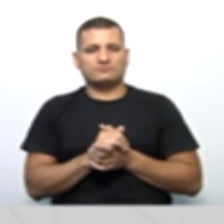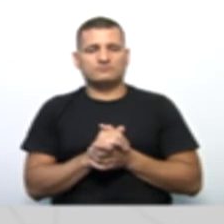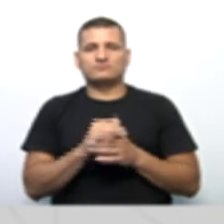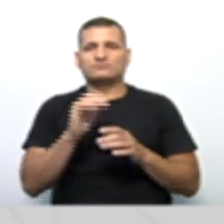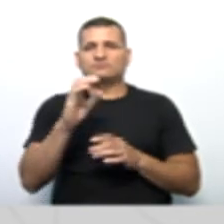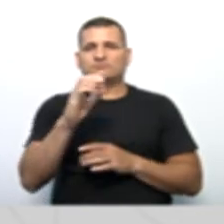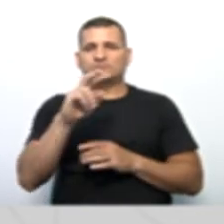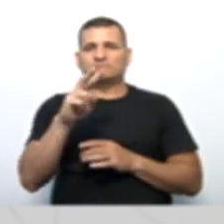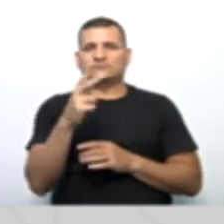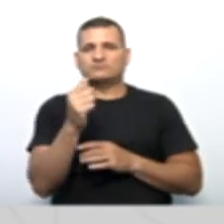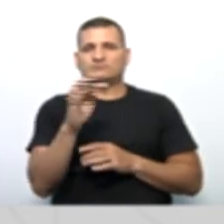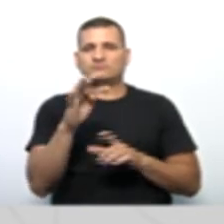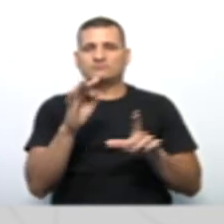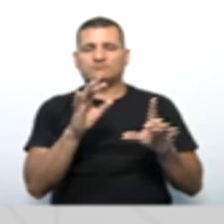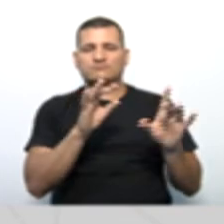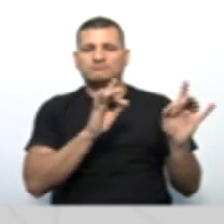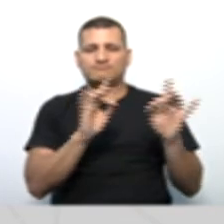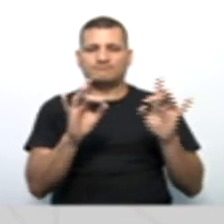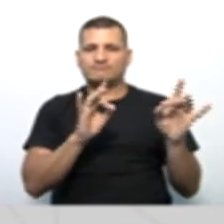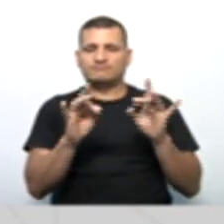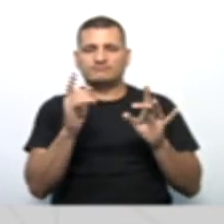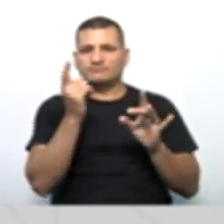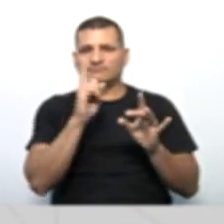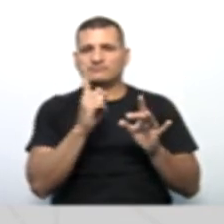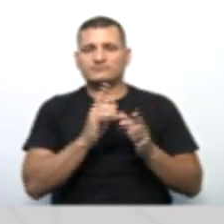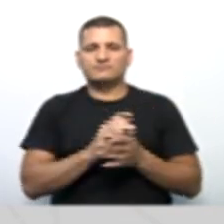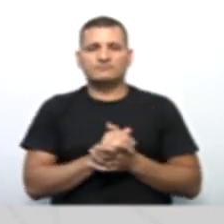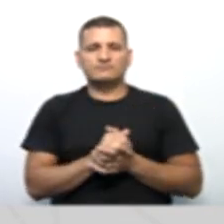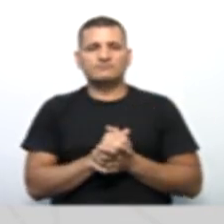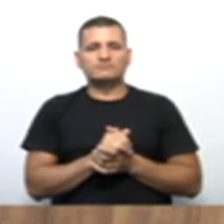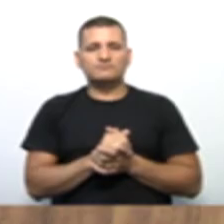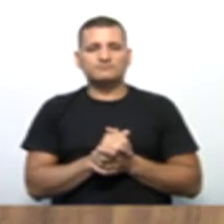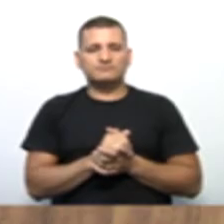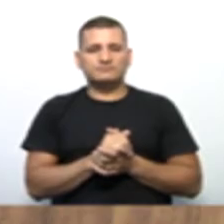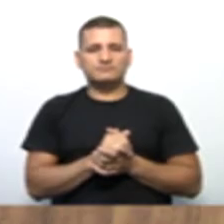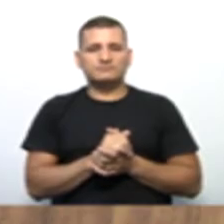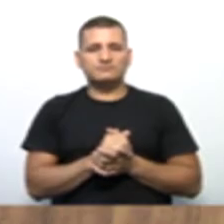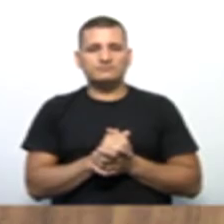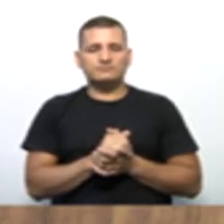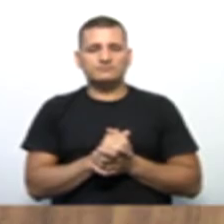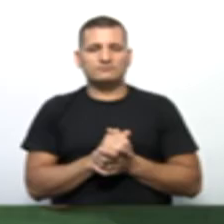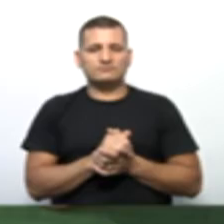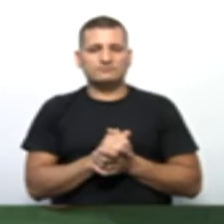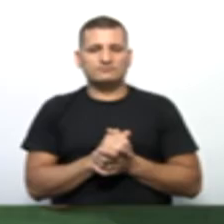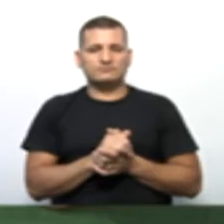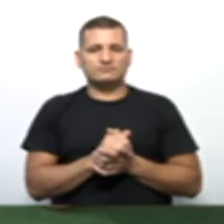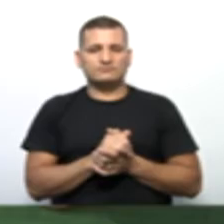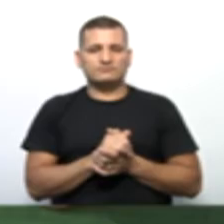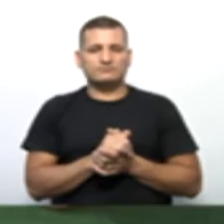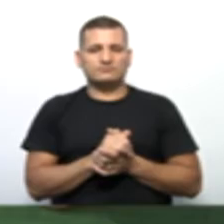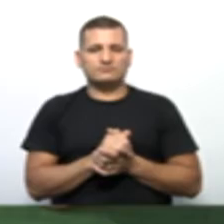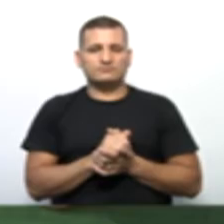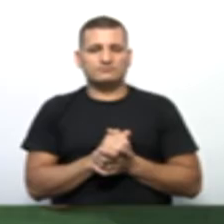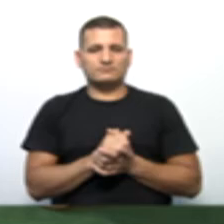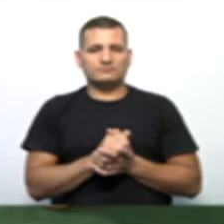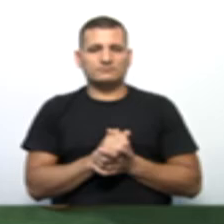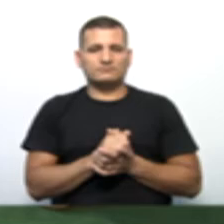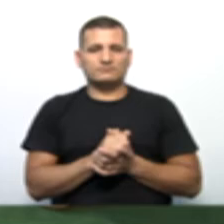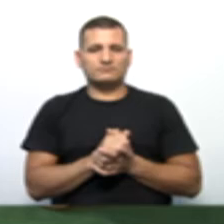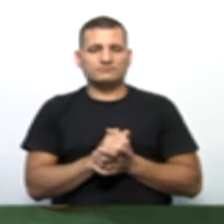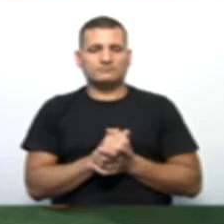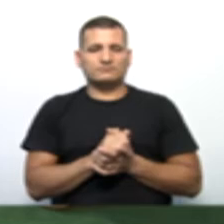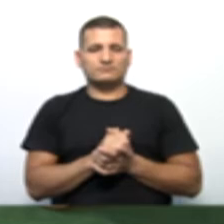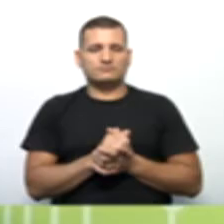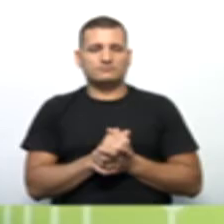sei que tá vendo não to conseguindo copiar e colar mas agora que a gente vai mostrar eu dito isso as letrinhas